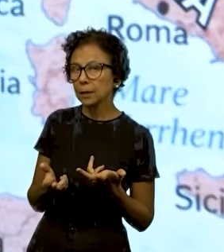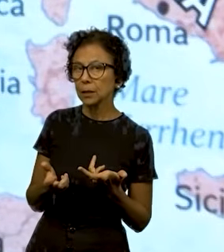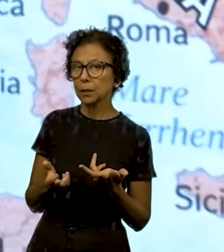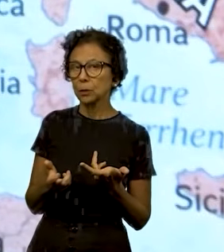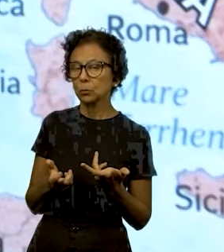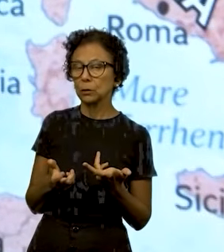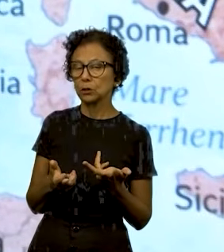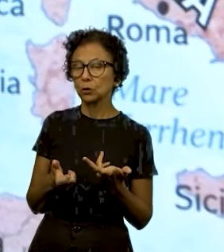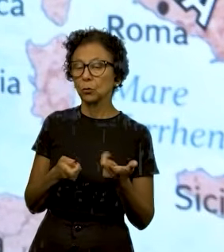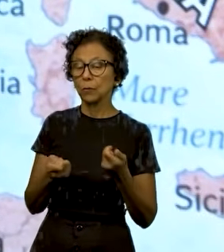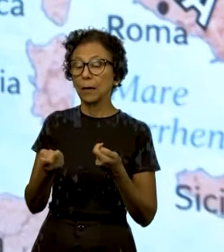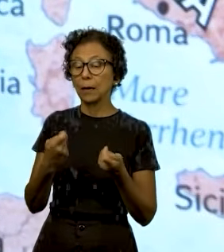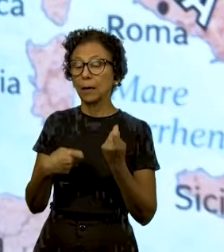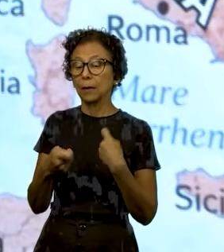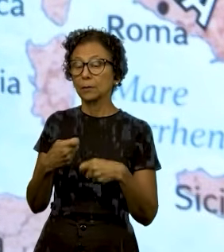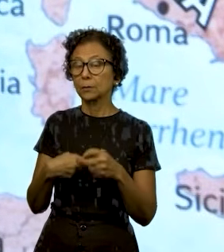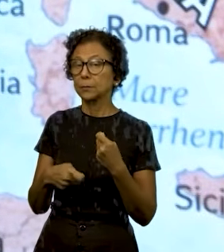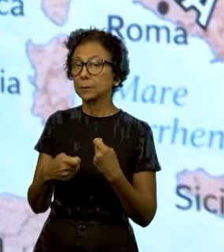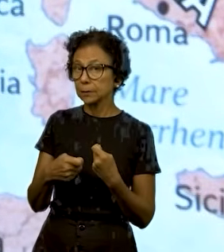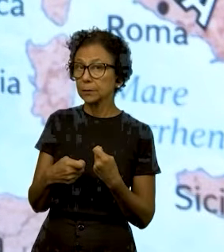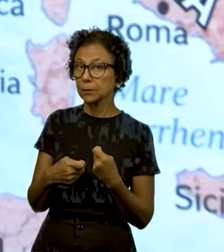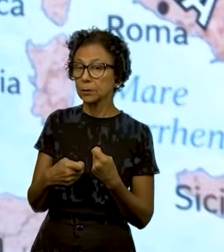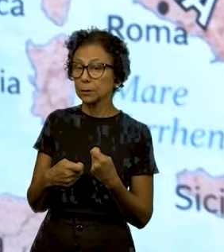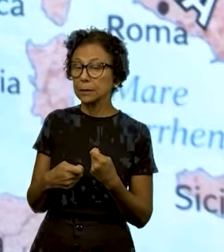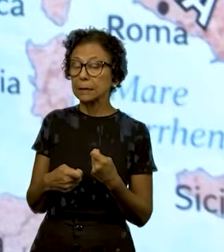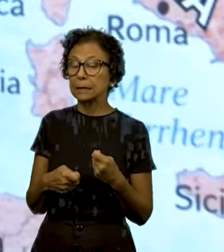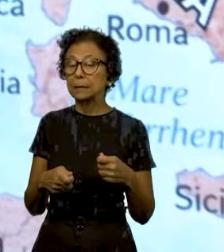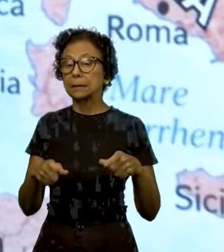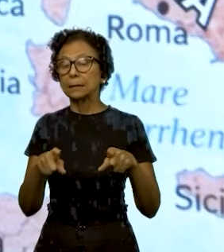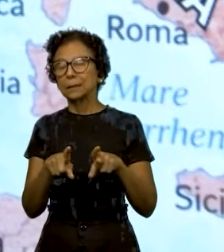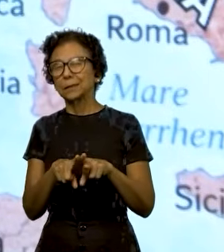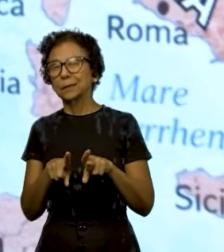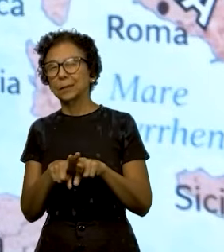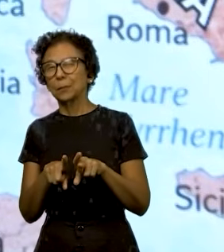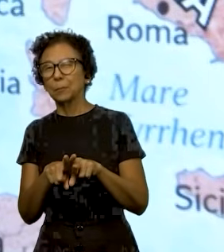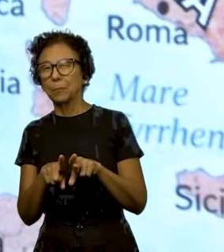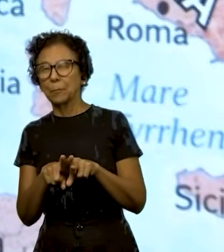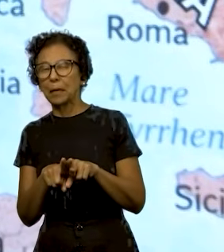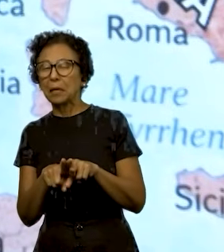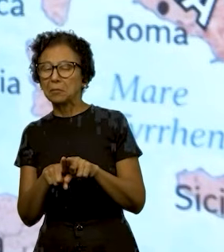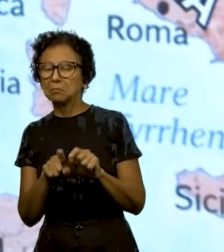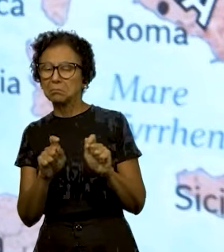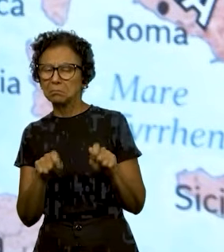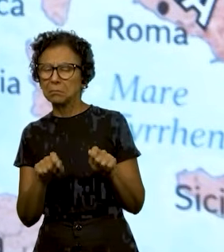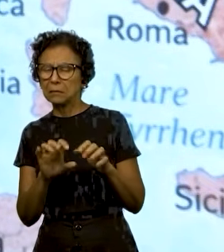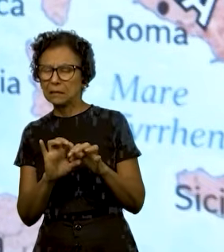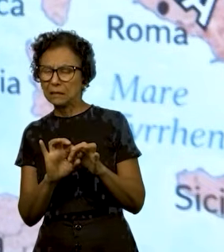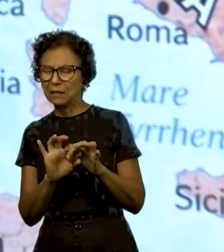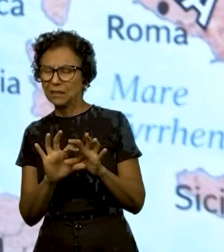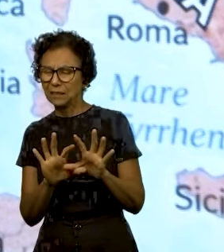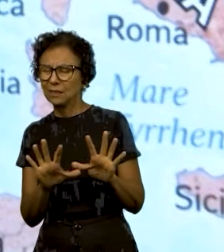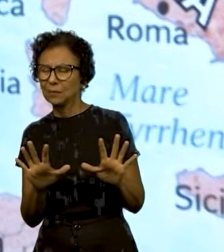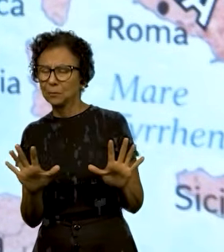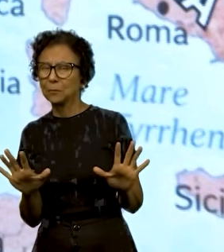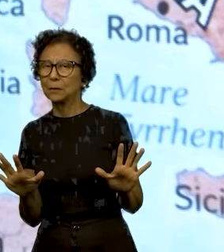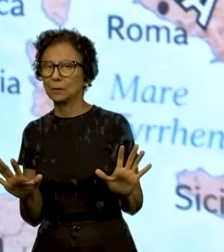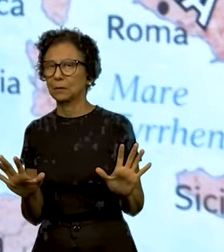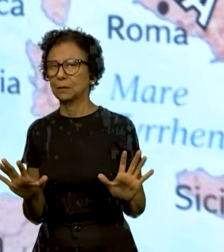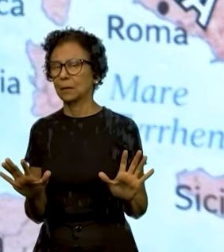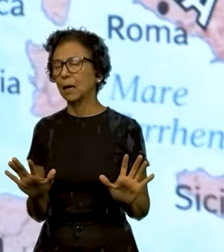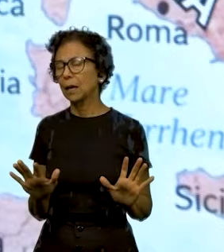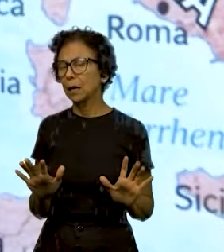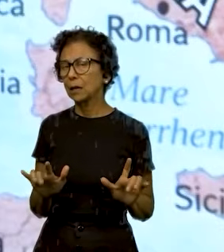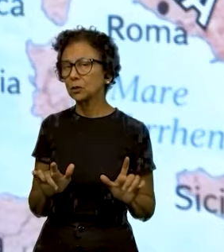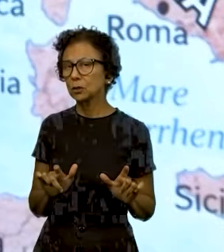domínio administrativo, mas também uma certa liberdade para que